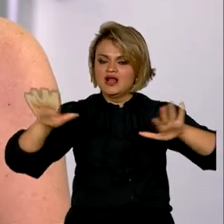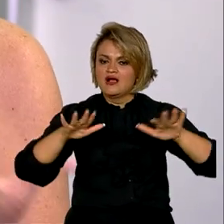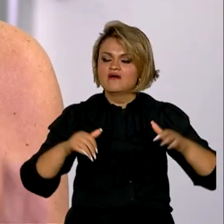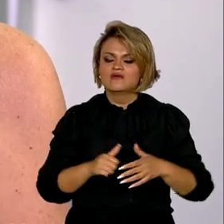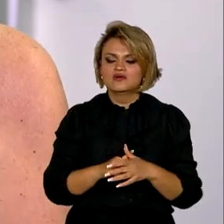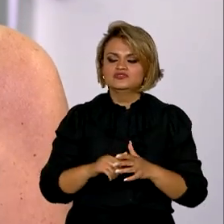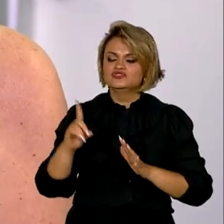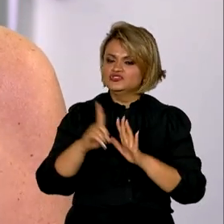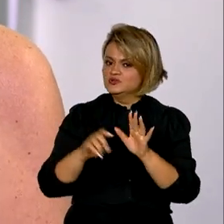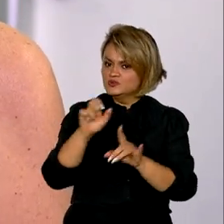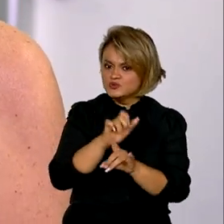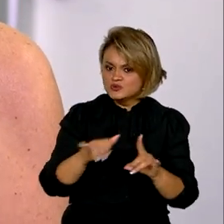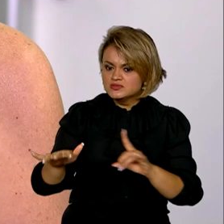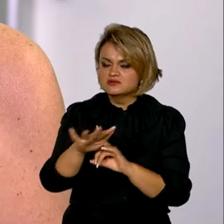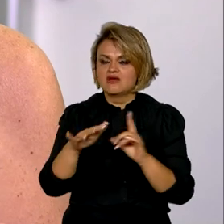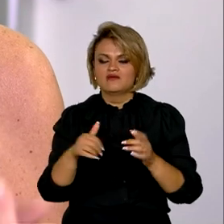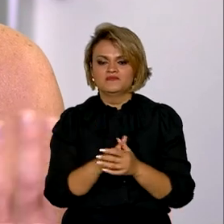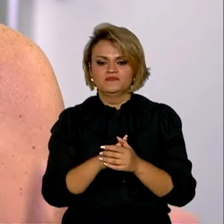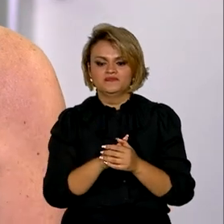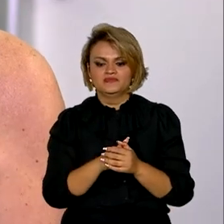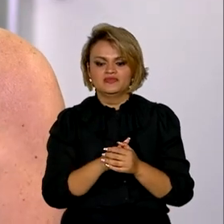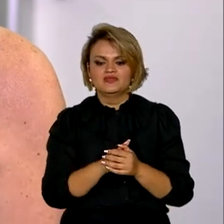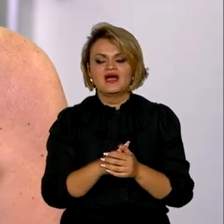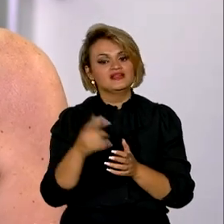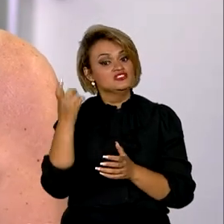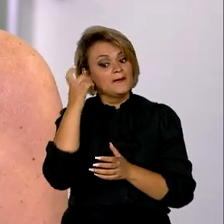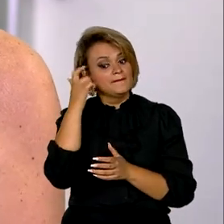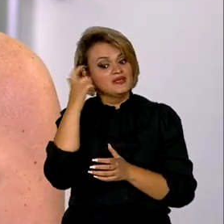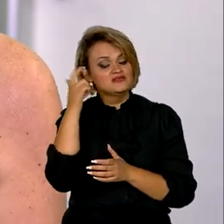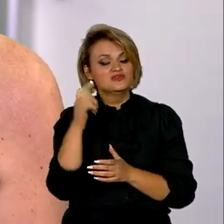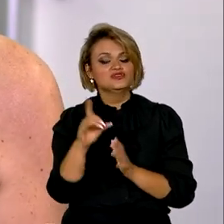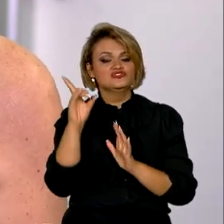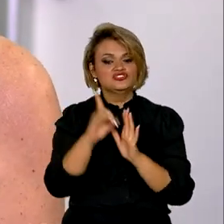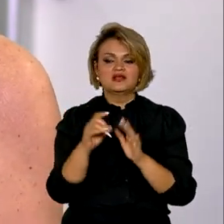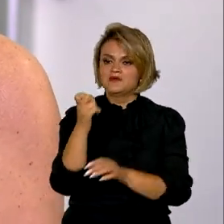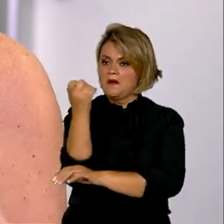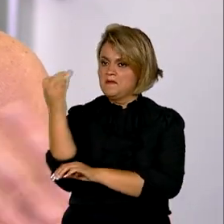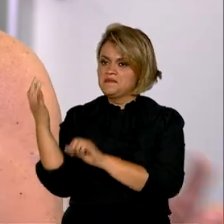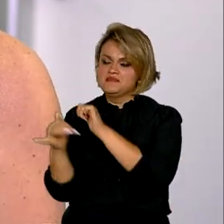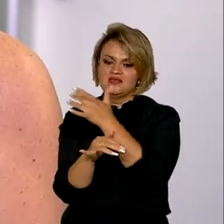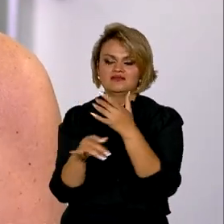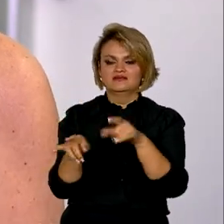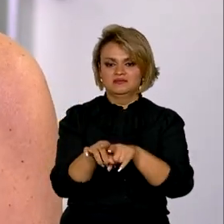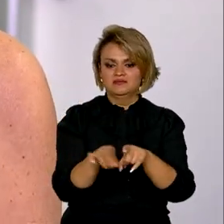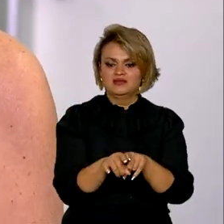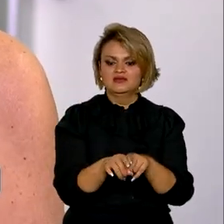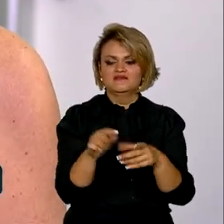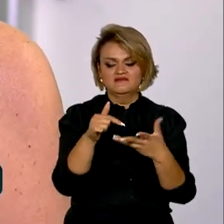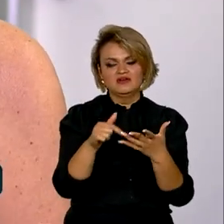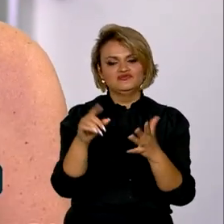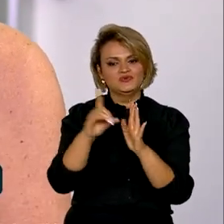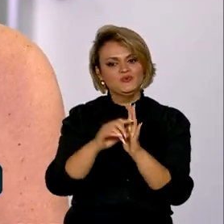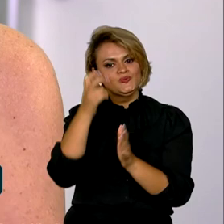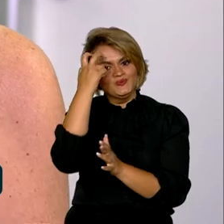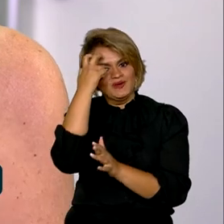os direitos sociais. Aí a gente também está falando sobre os direitos ambientais, além dos culturais.